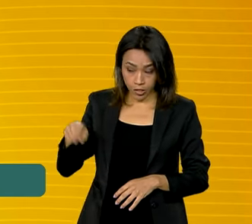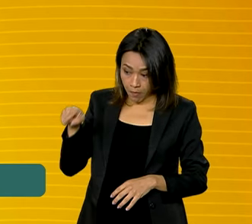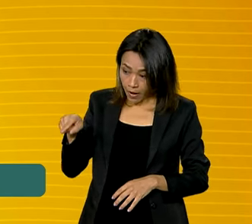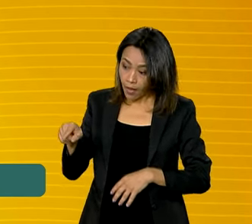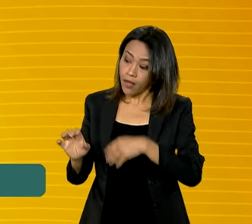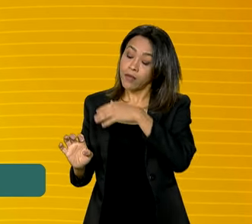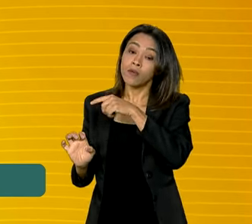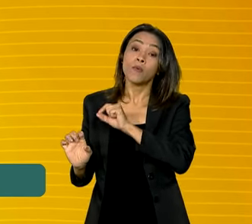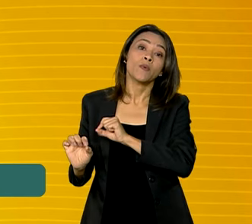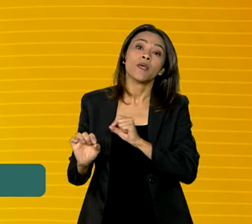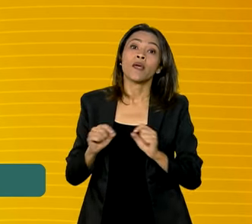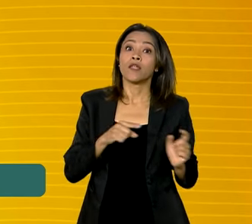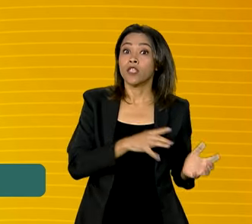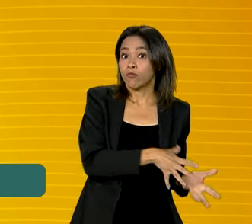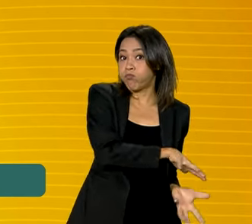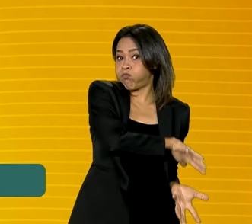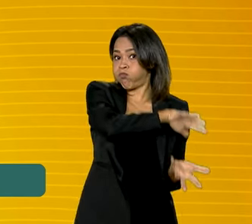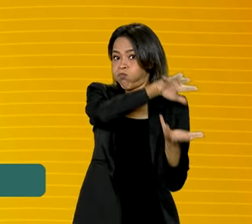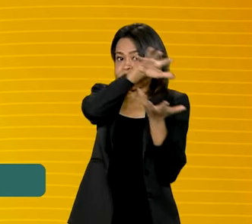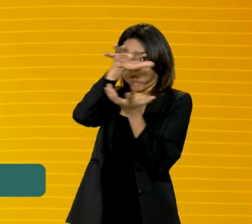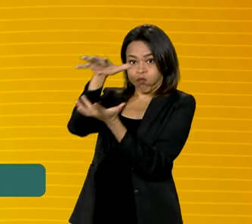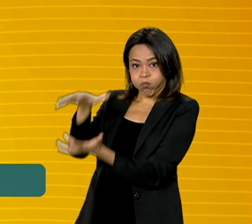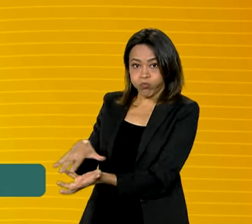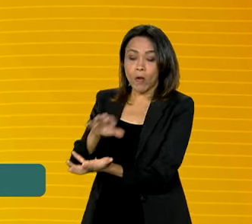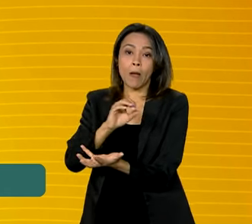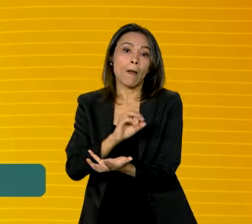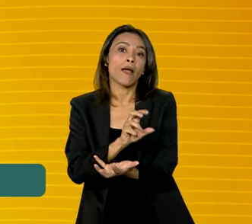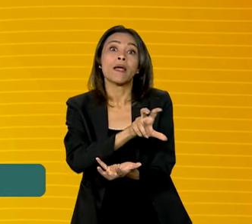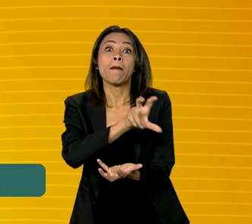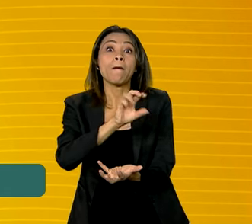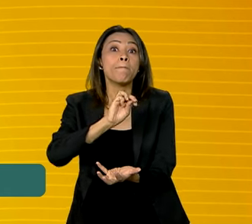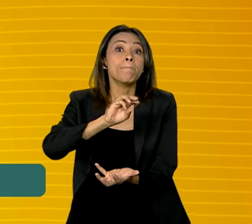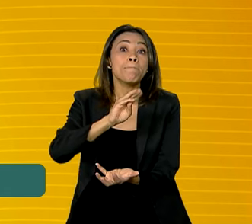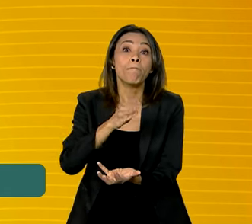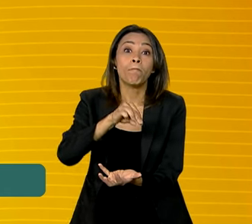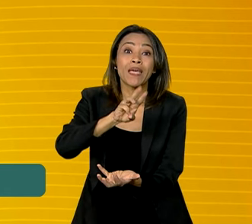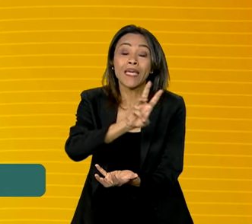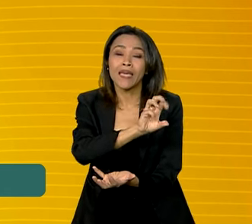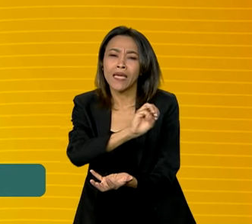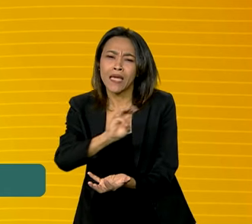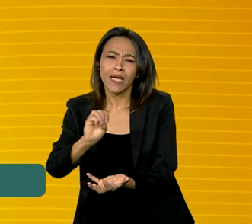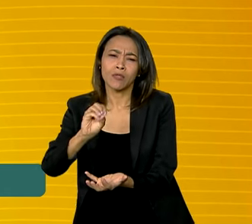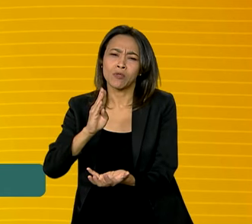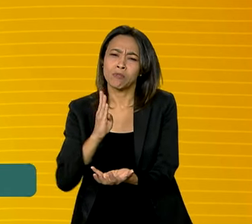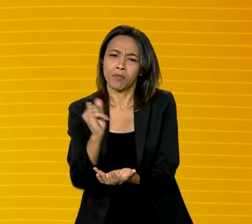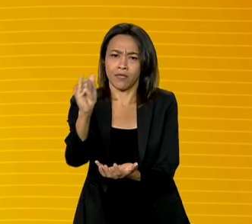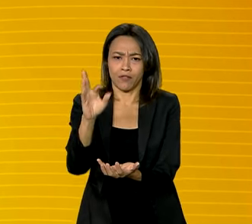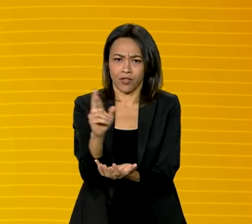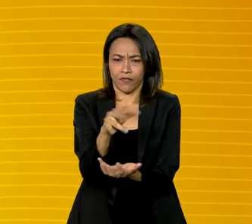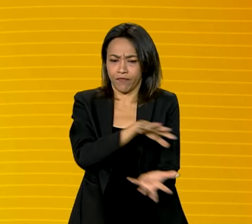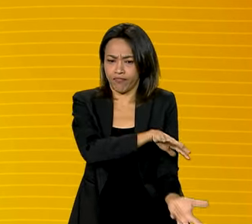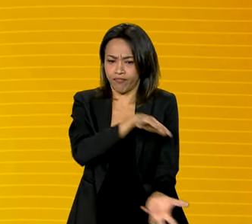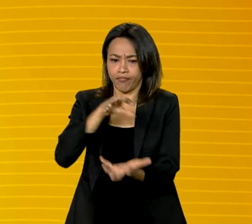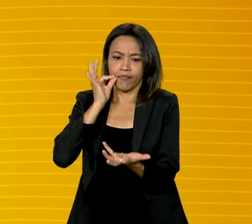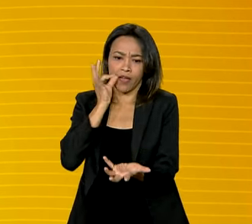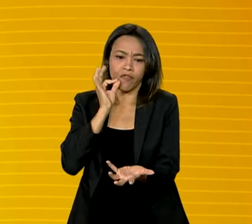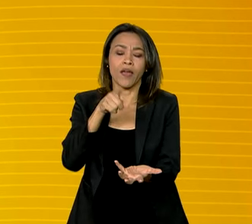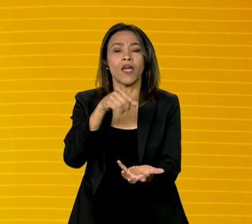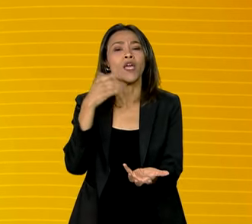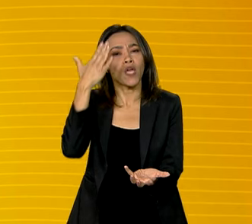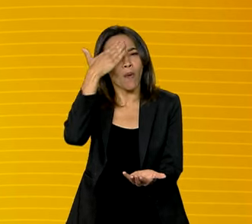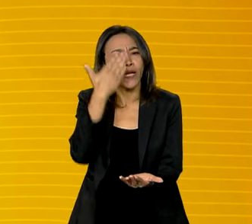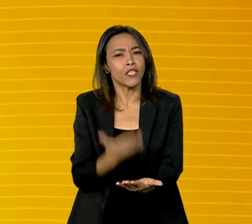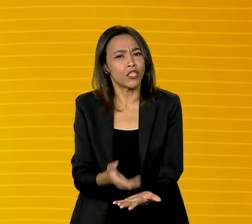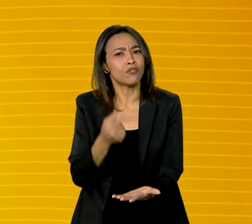a China US$ 500 milhões de café. Tenho a certeza que vão ganhar os mercados